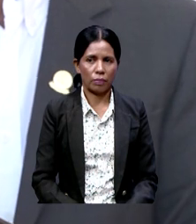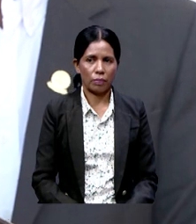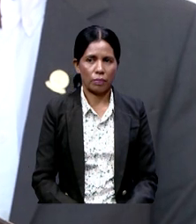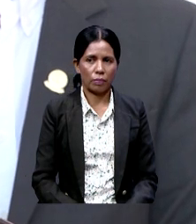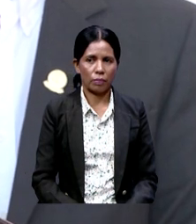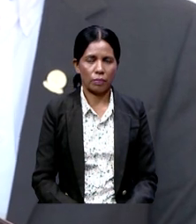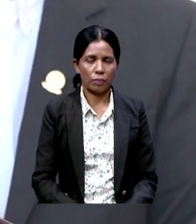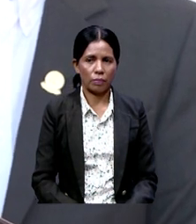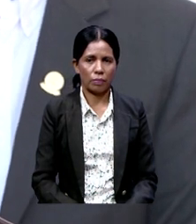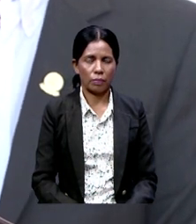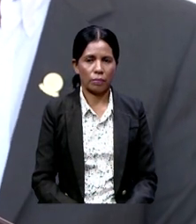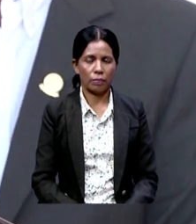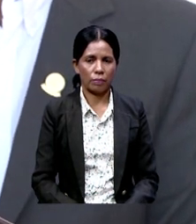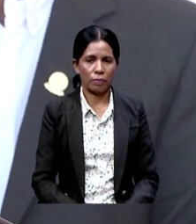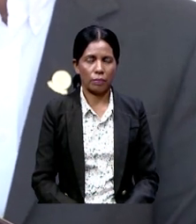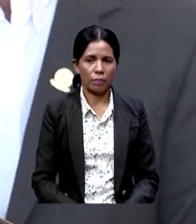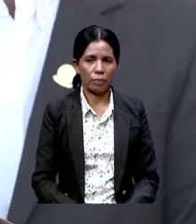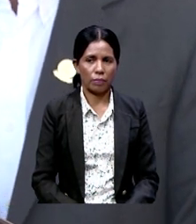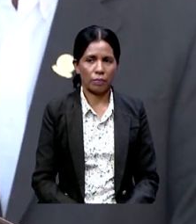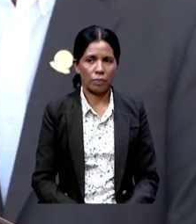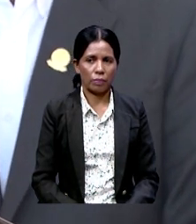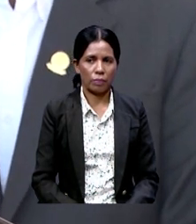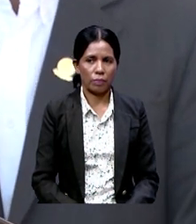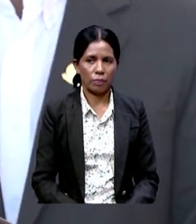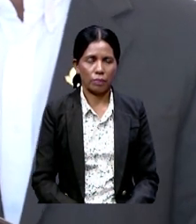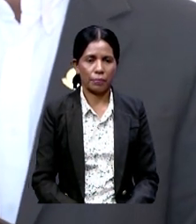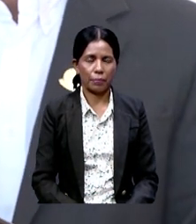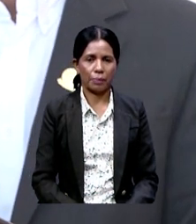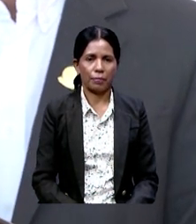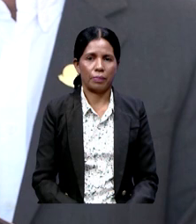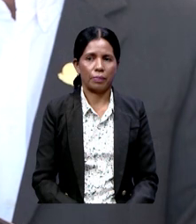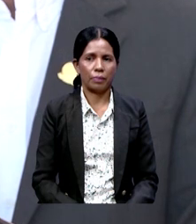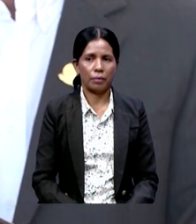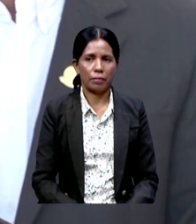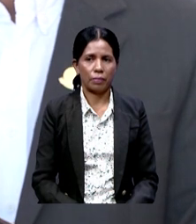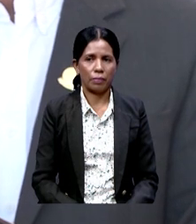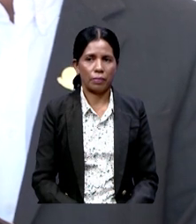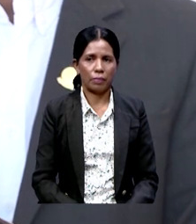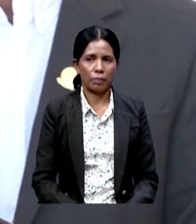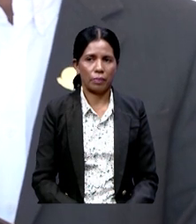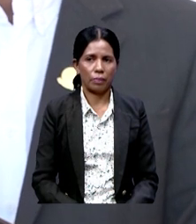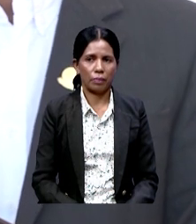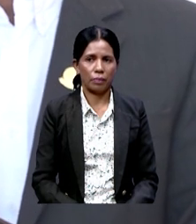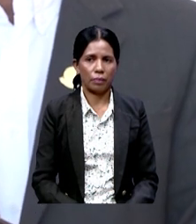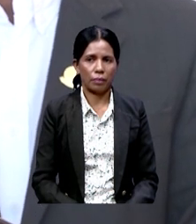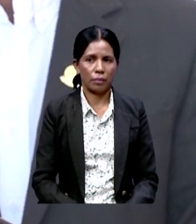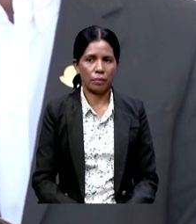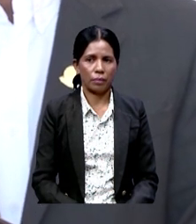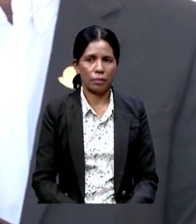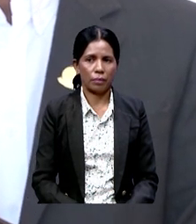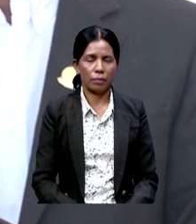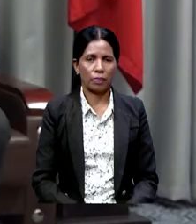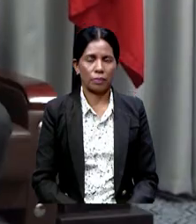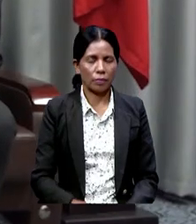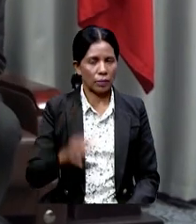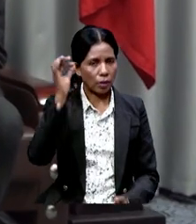precisa y transparente al gobierno, al país, al mundo sobre Timor-Leste. Secretário de Estado de